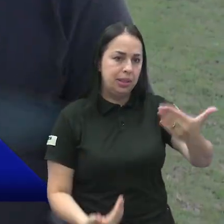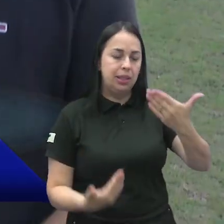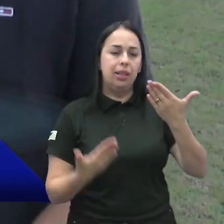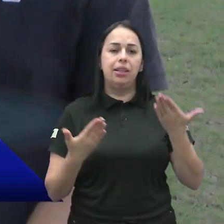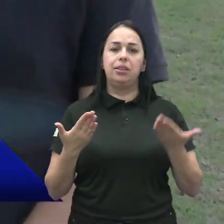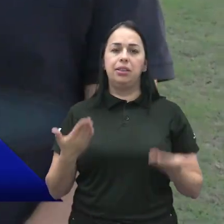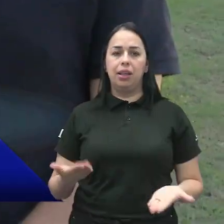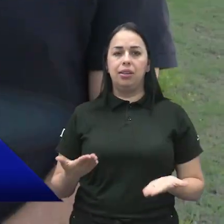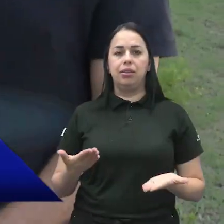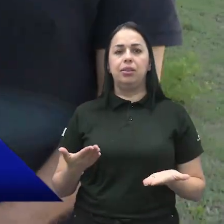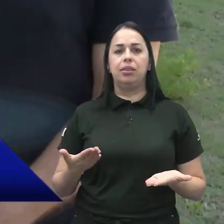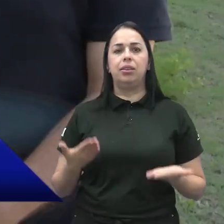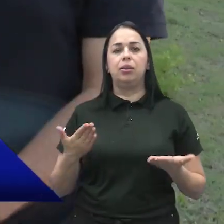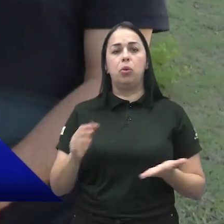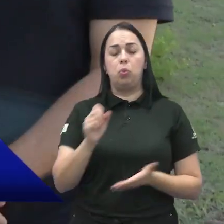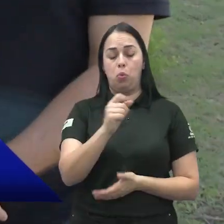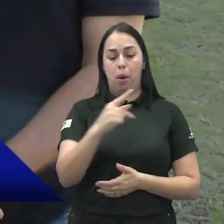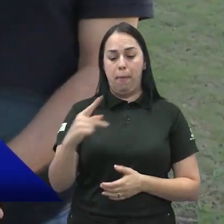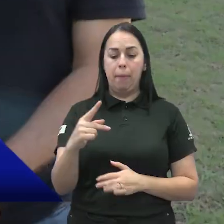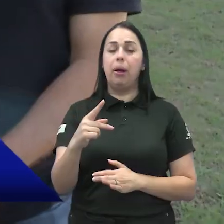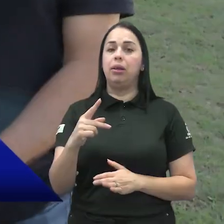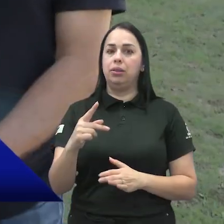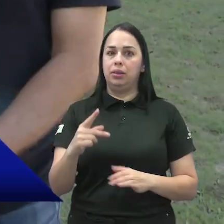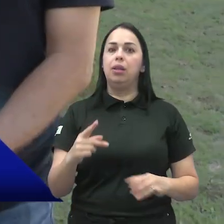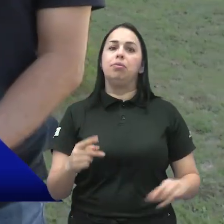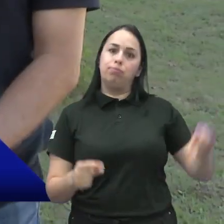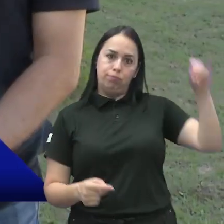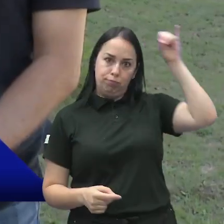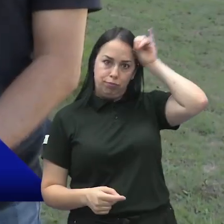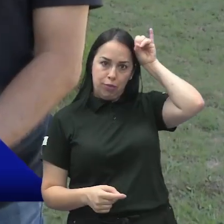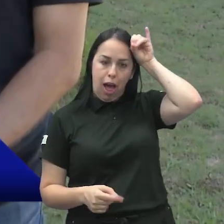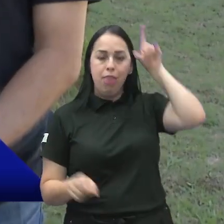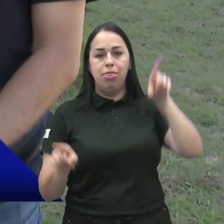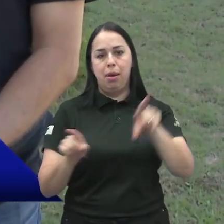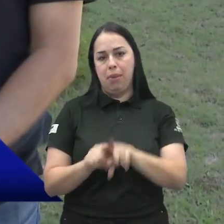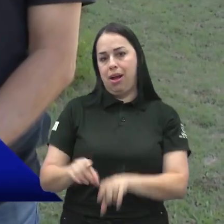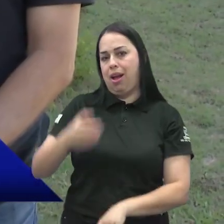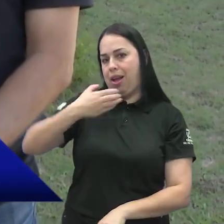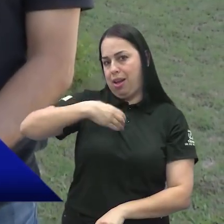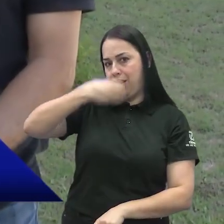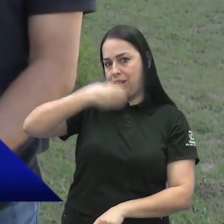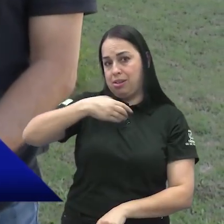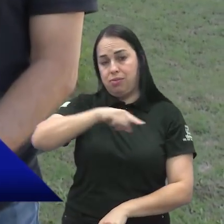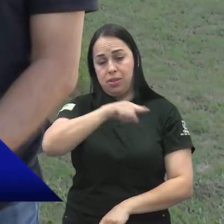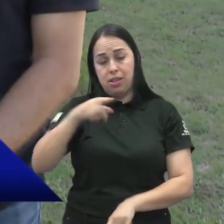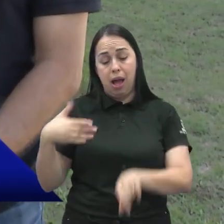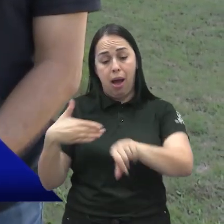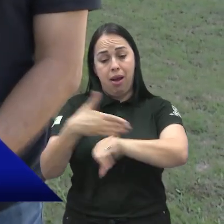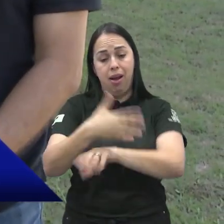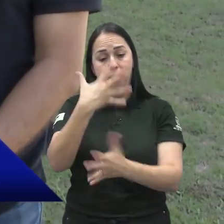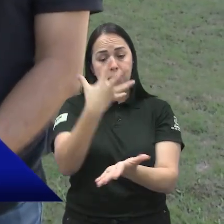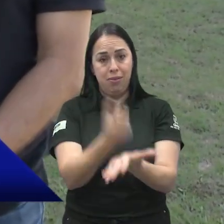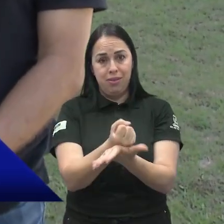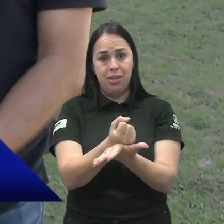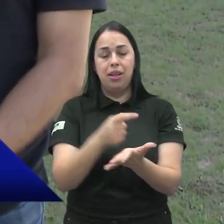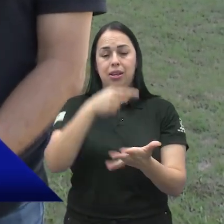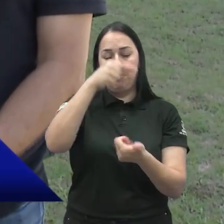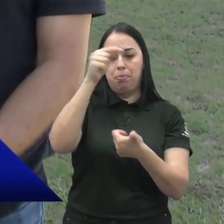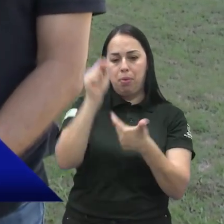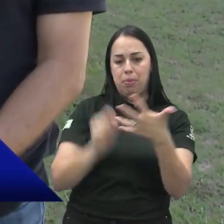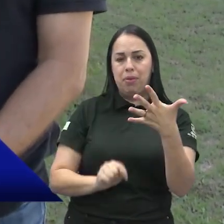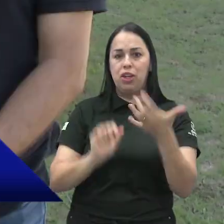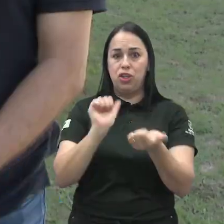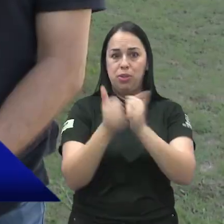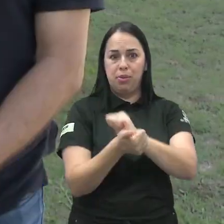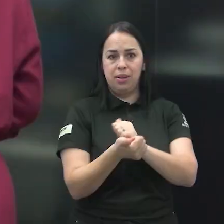muito obrigada. Então, Ju, a gente lembra, né, que o aplicativo está disponível para Android e iOS e que as pessoas aproveitem aí as modalidades